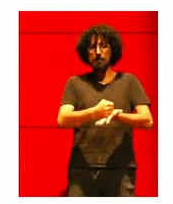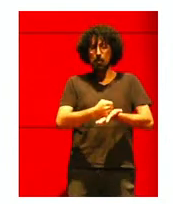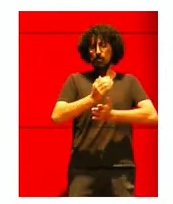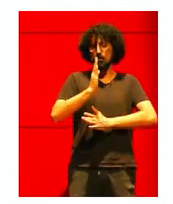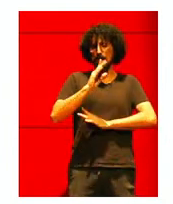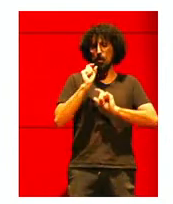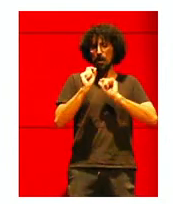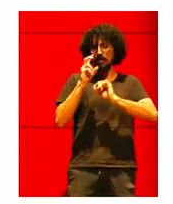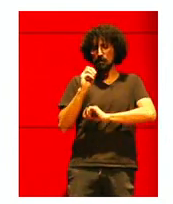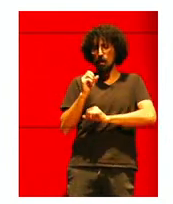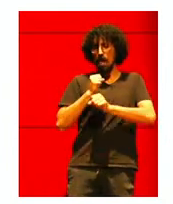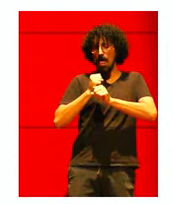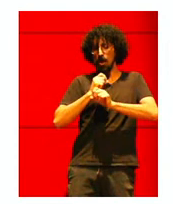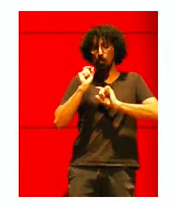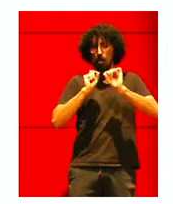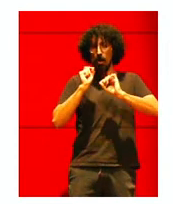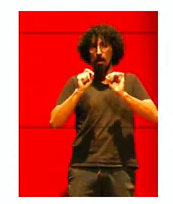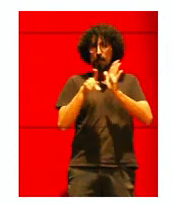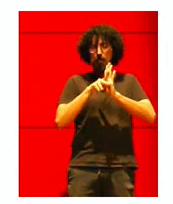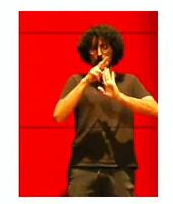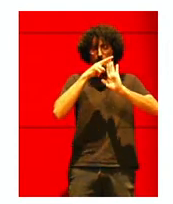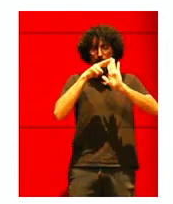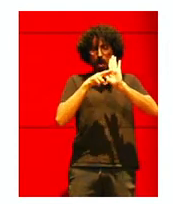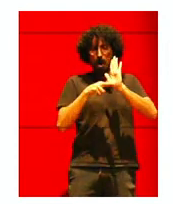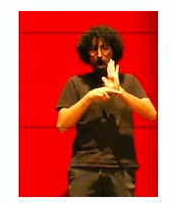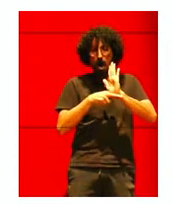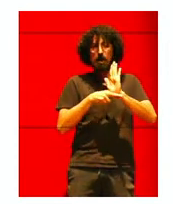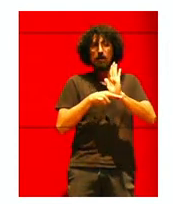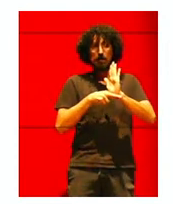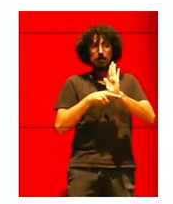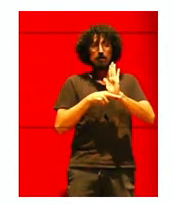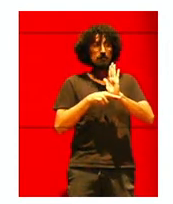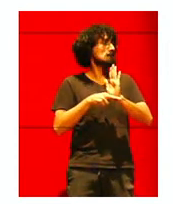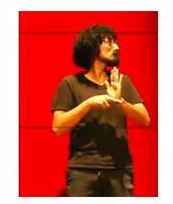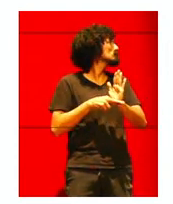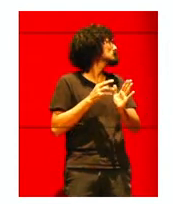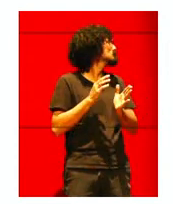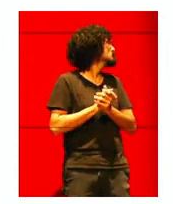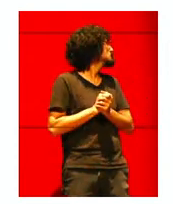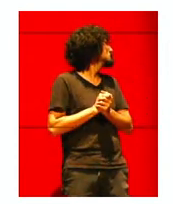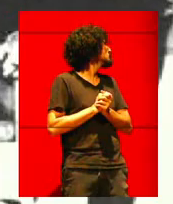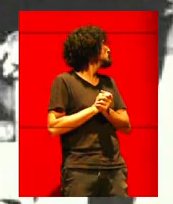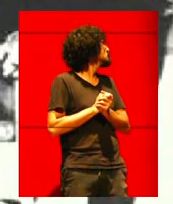fiz dei a norma. Reduzir em 100 danos. As pra gente, por favor.